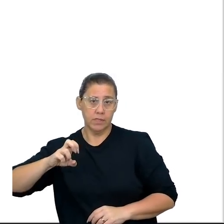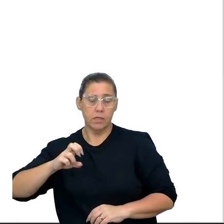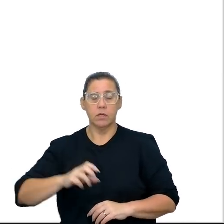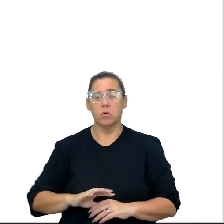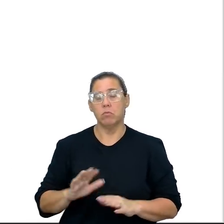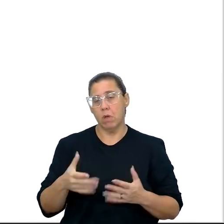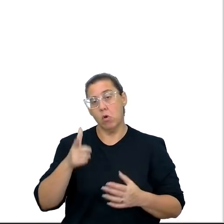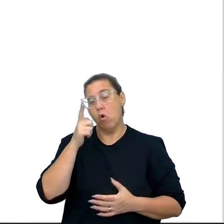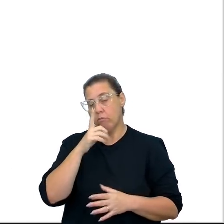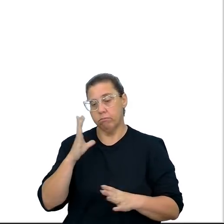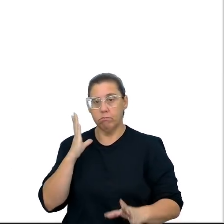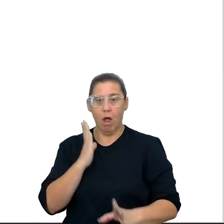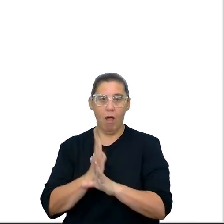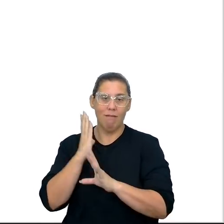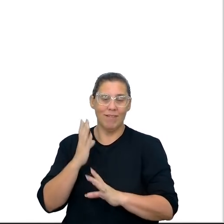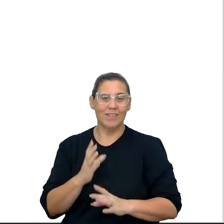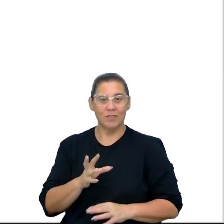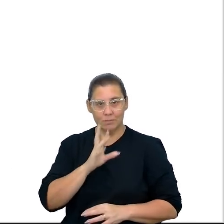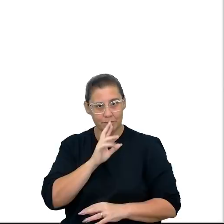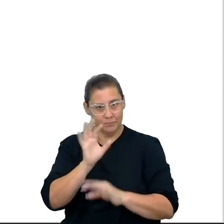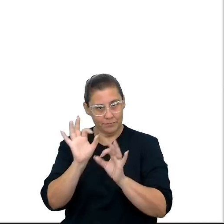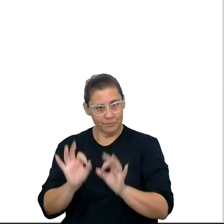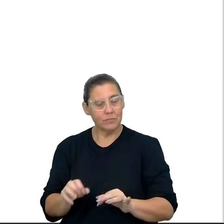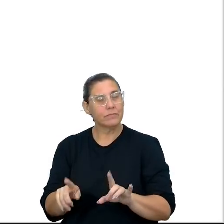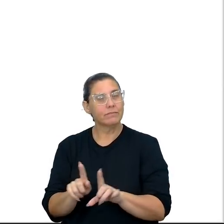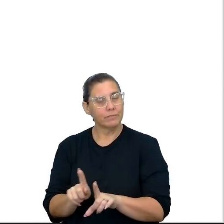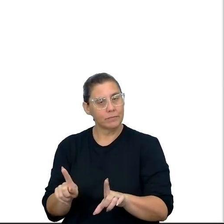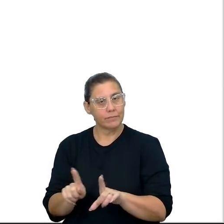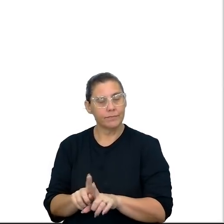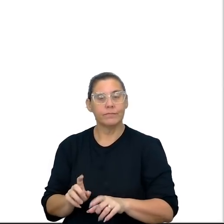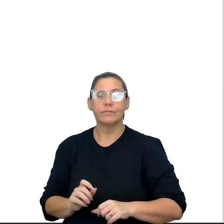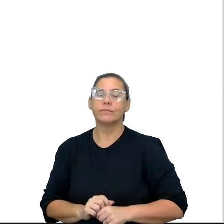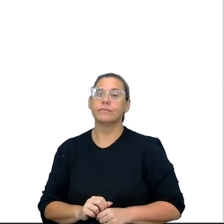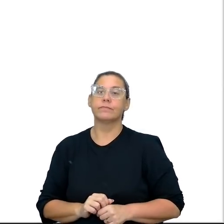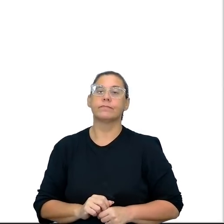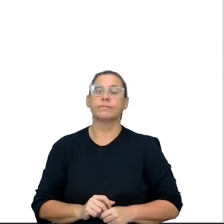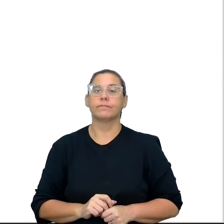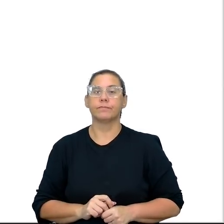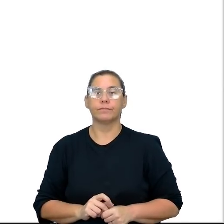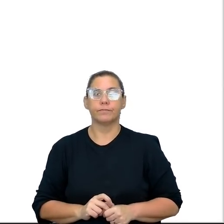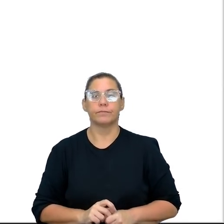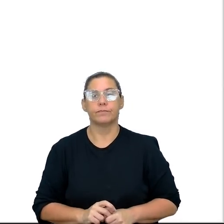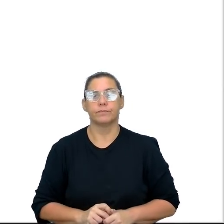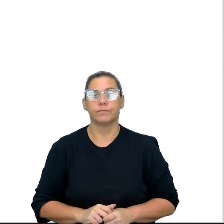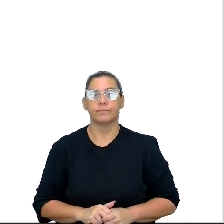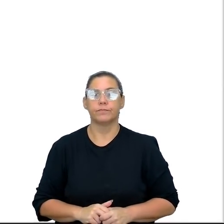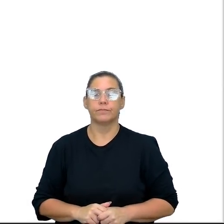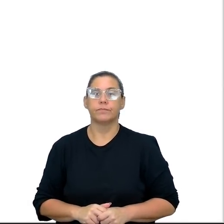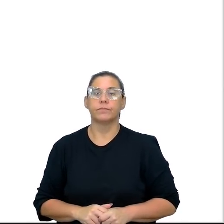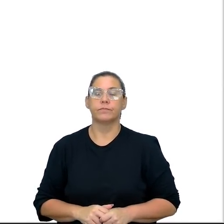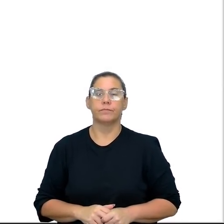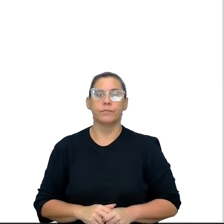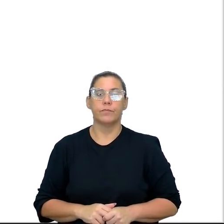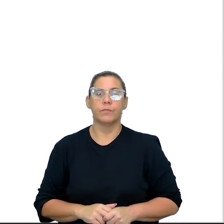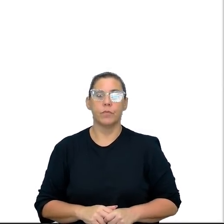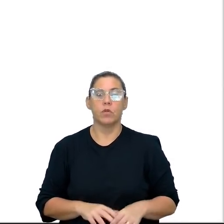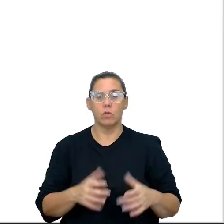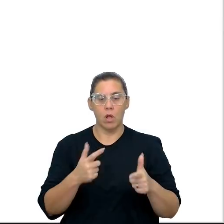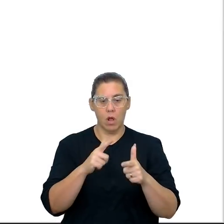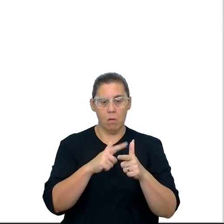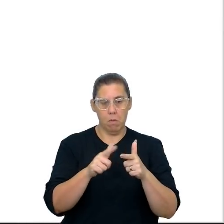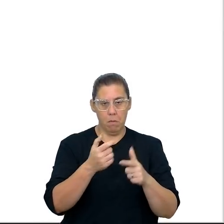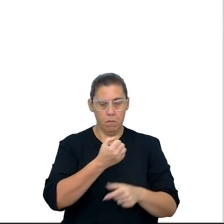8,95 e aí conseguir fazer essa operação mais convencional. No